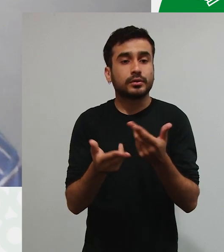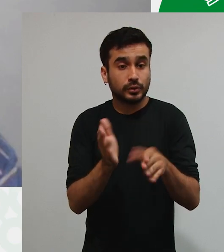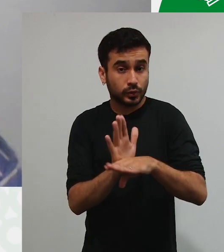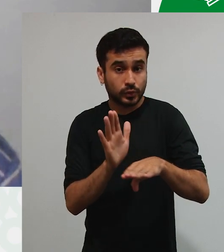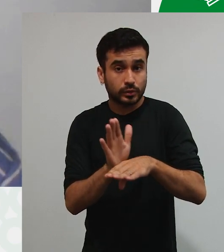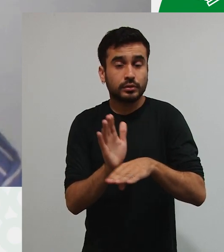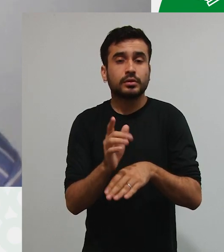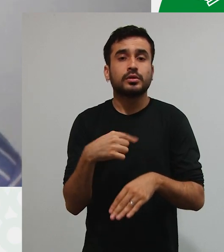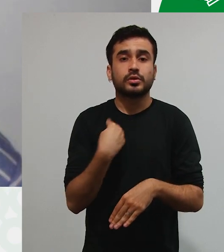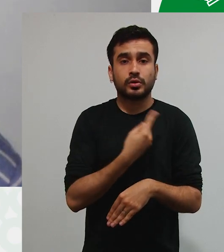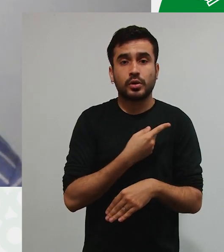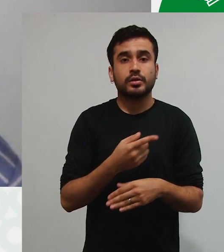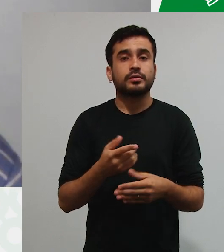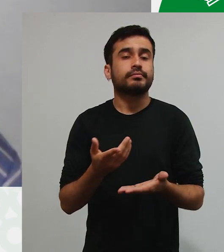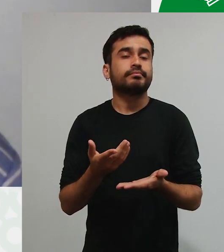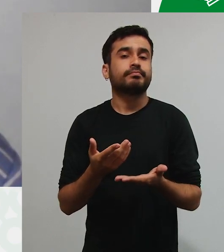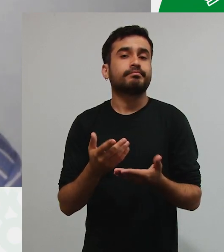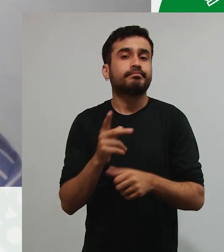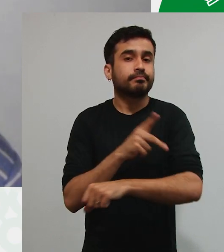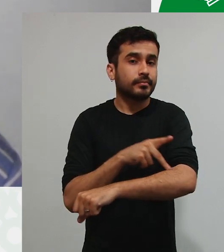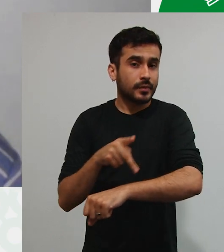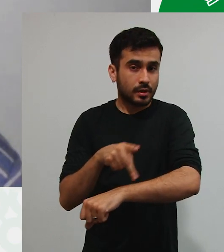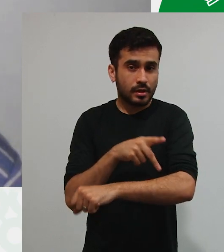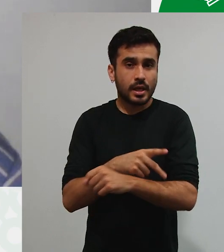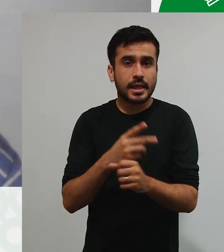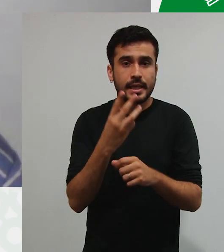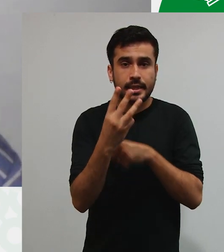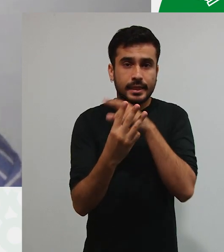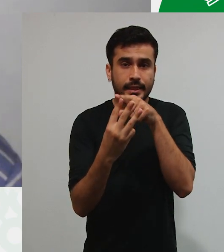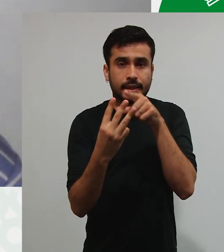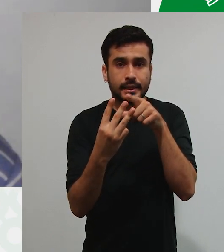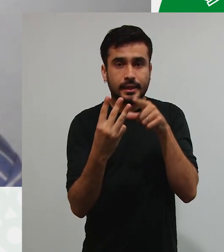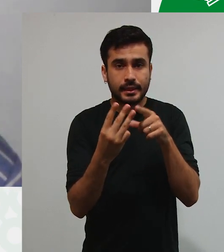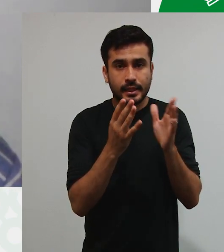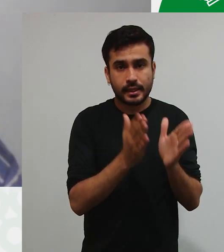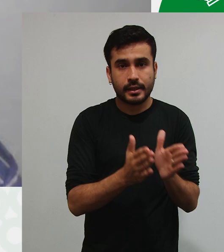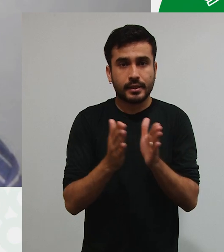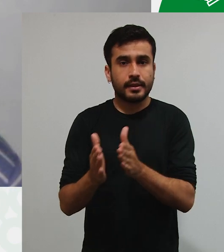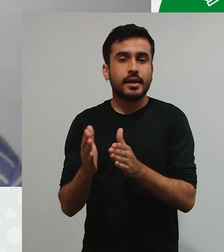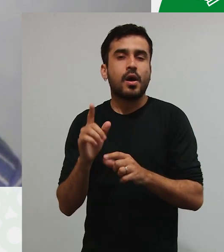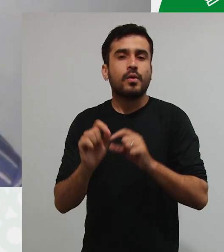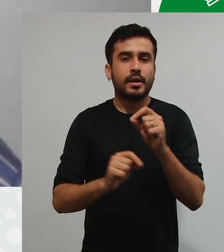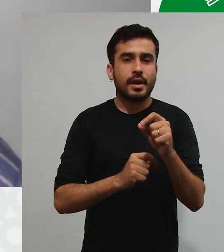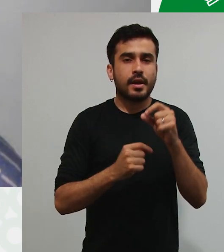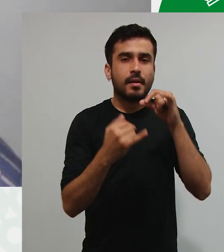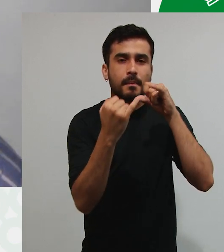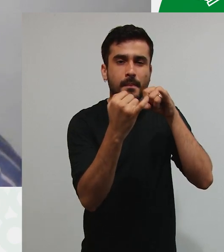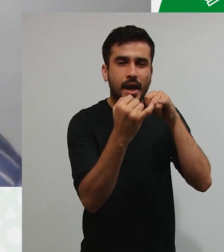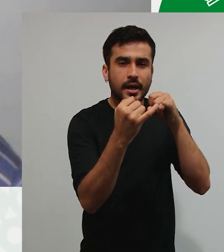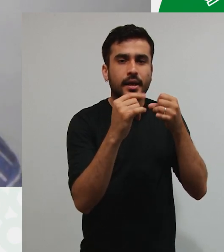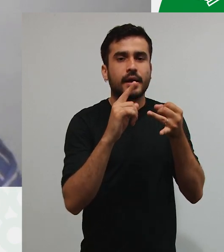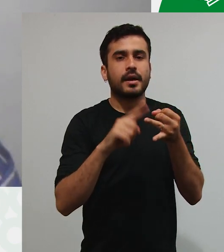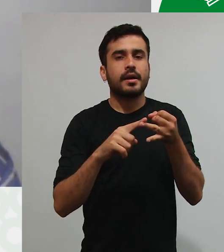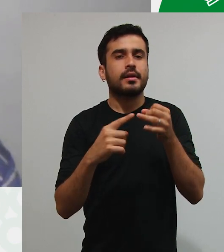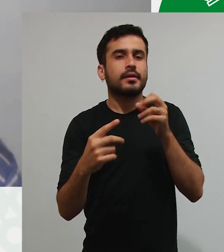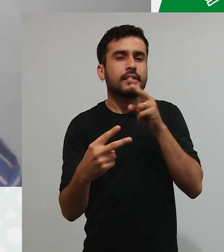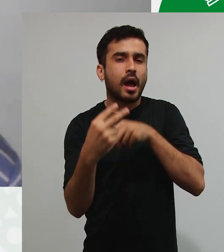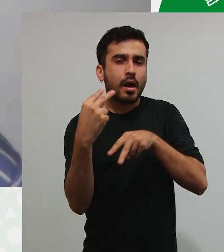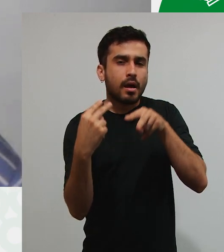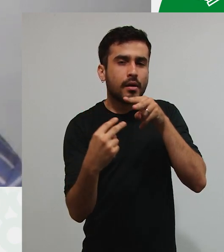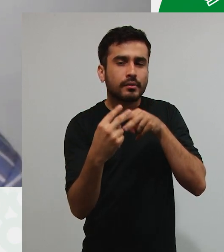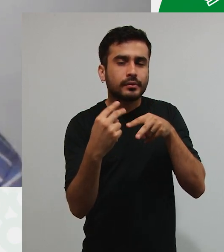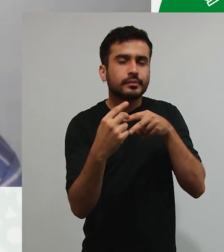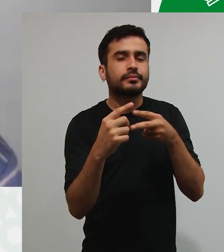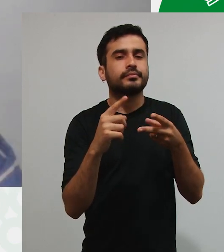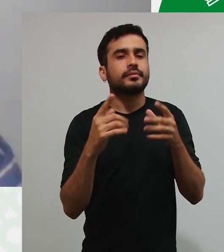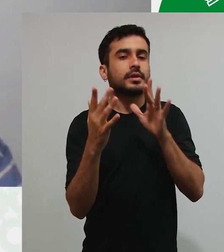rua no município, a partir da metodologia que nós chamamos de Pedagogia do Desejo, que se desenvolve em 3 etapas que a gente chama de